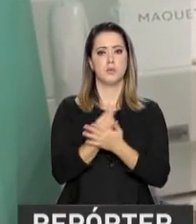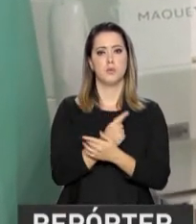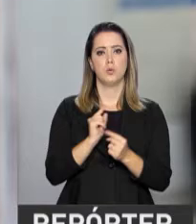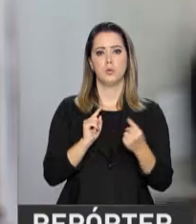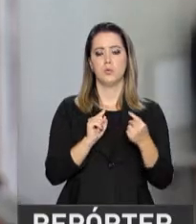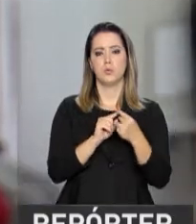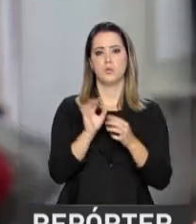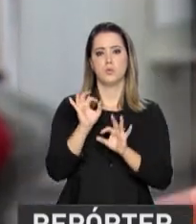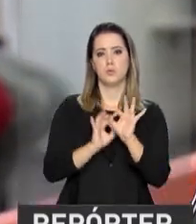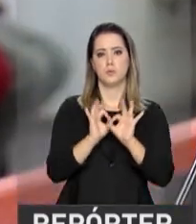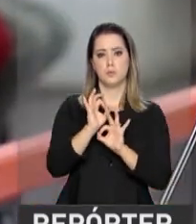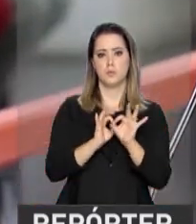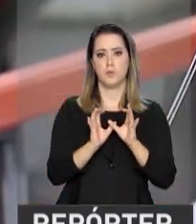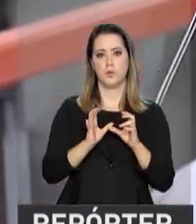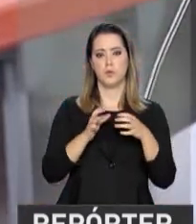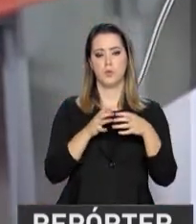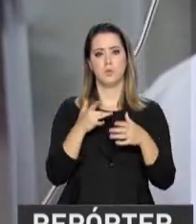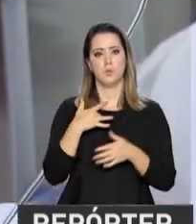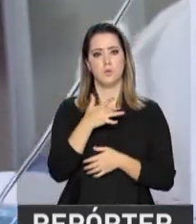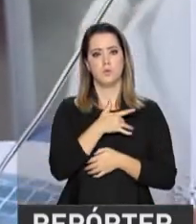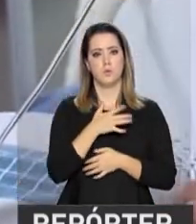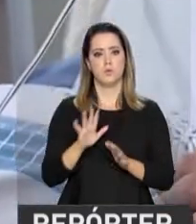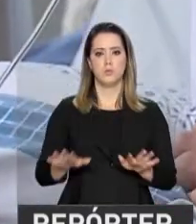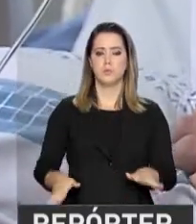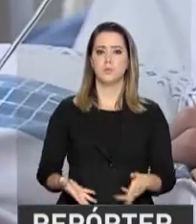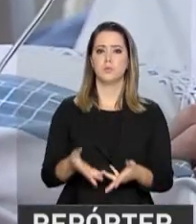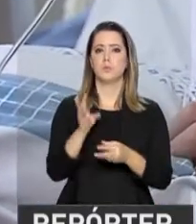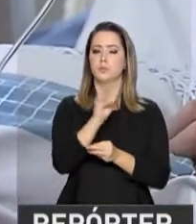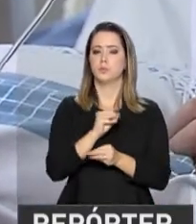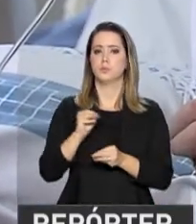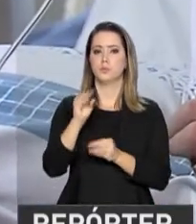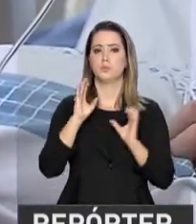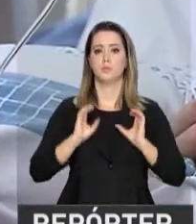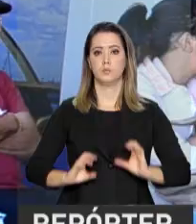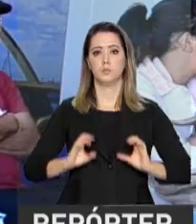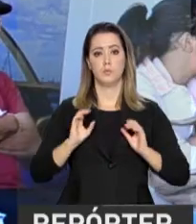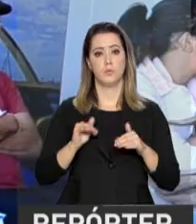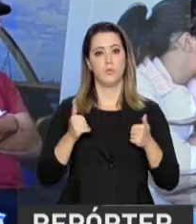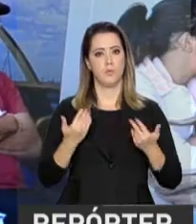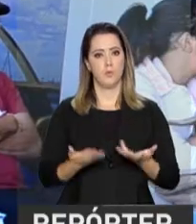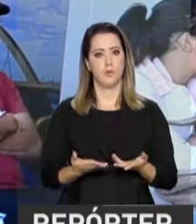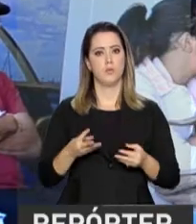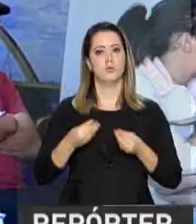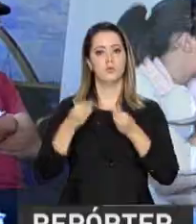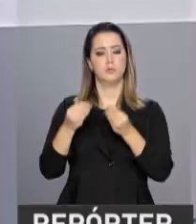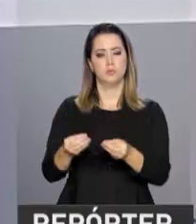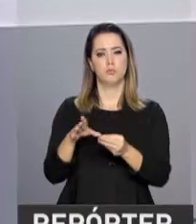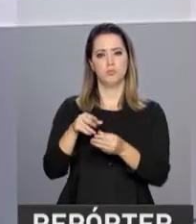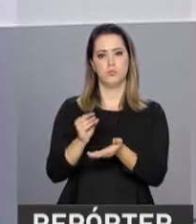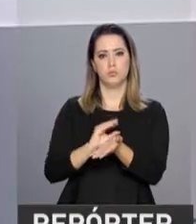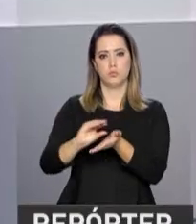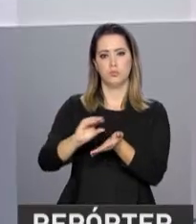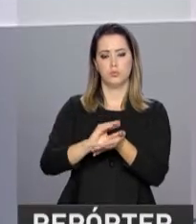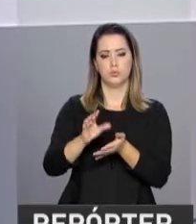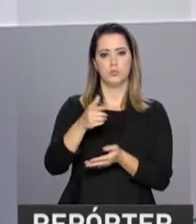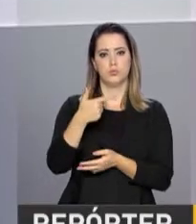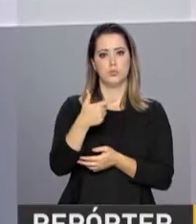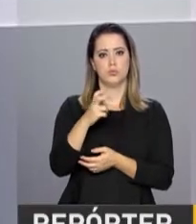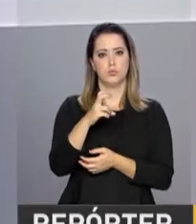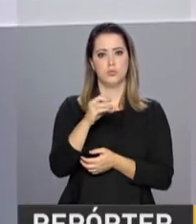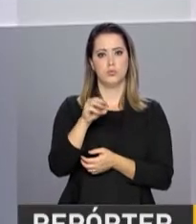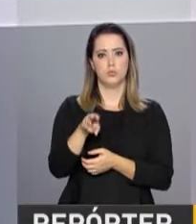objetivo de organizar a rede de saúde e acelerar o atendimento ao cidadão para isso garante um repasse extra de